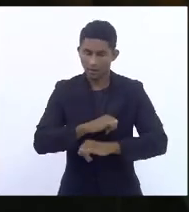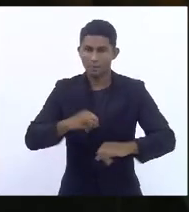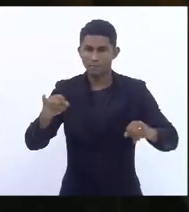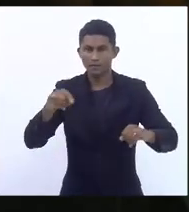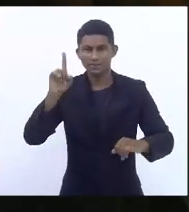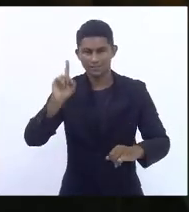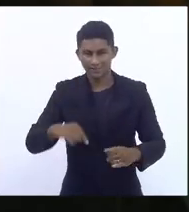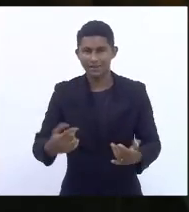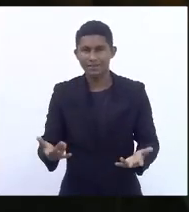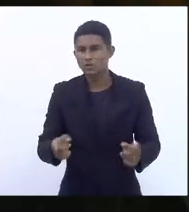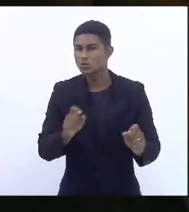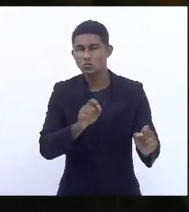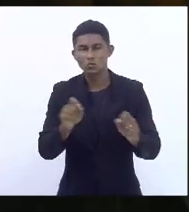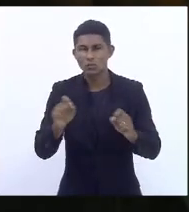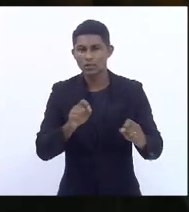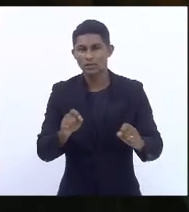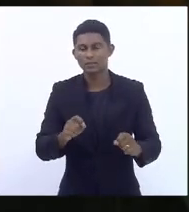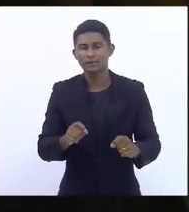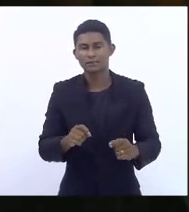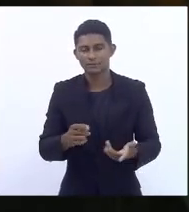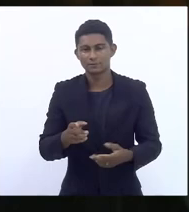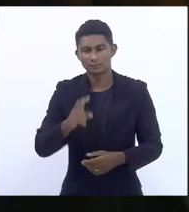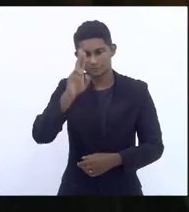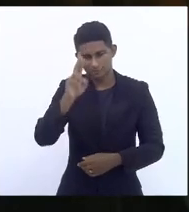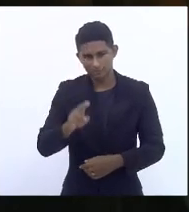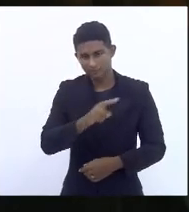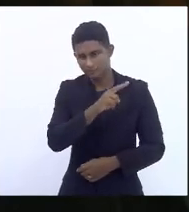Conferência Nacional dos Bispos do Brasil, a